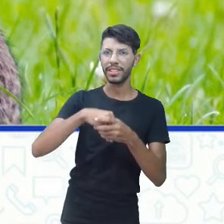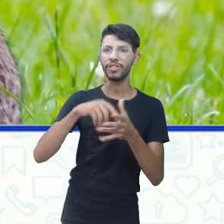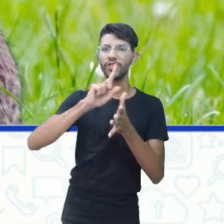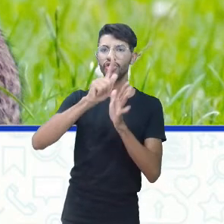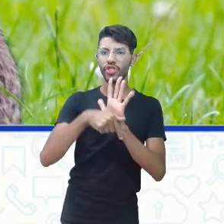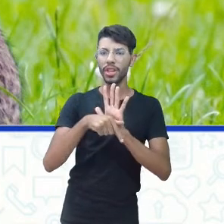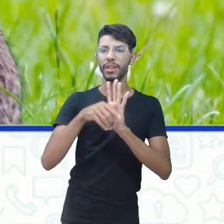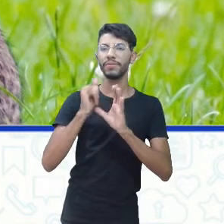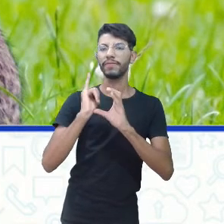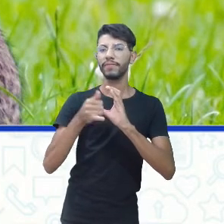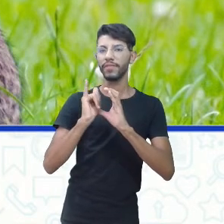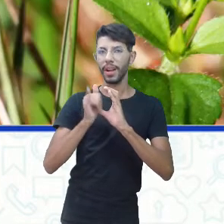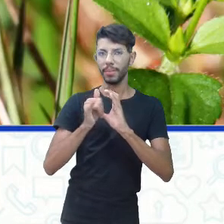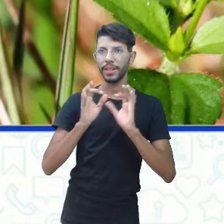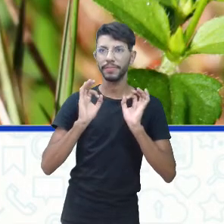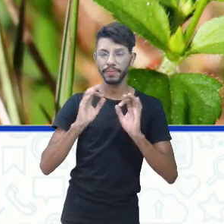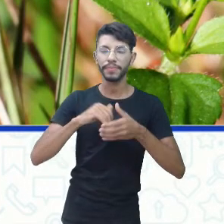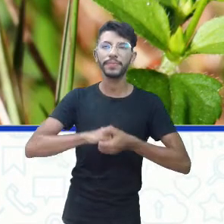gênero.